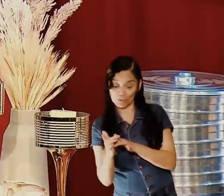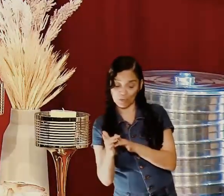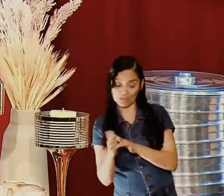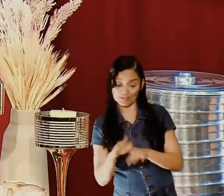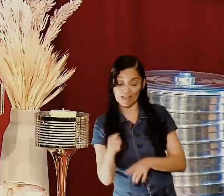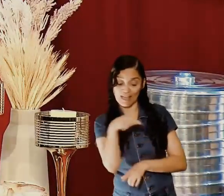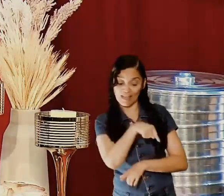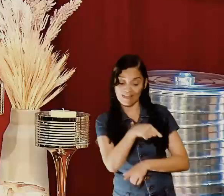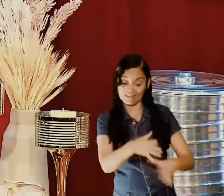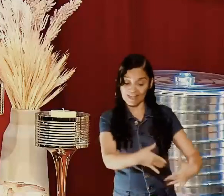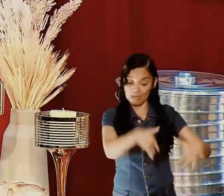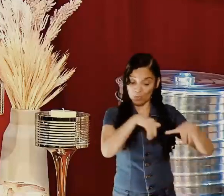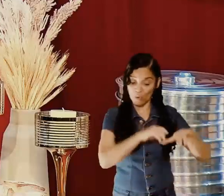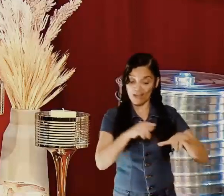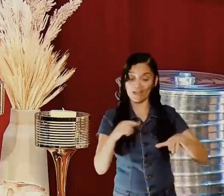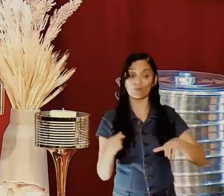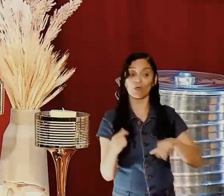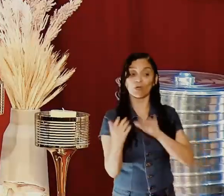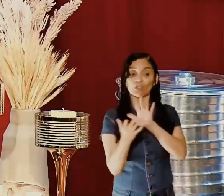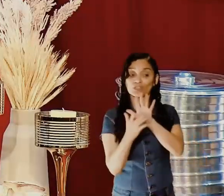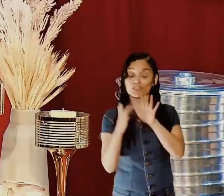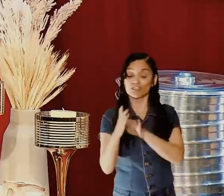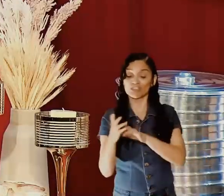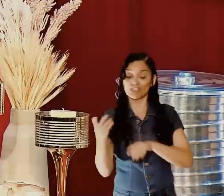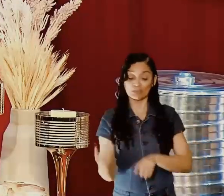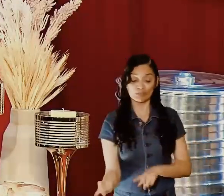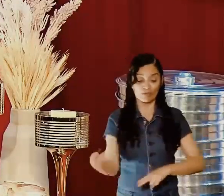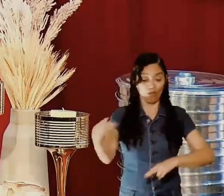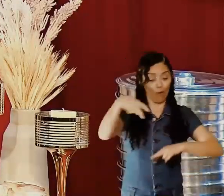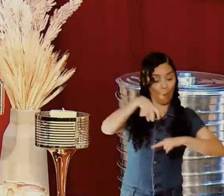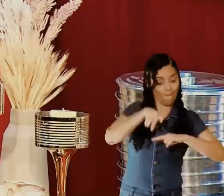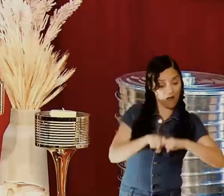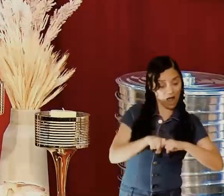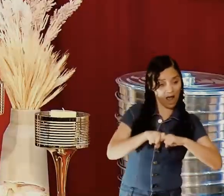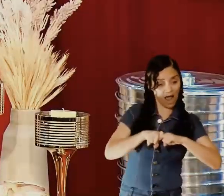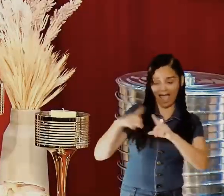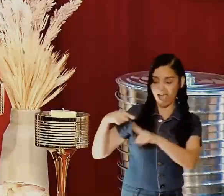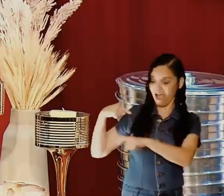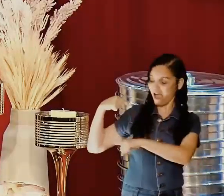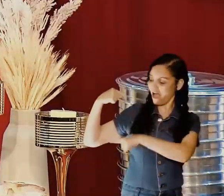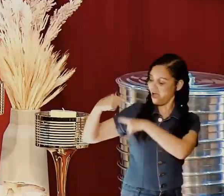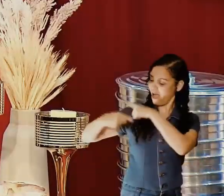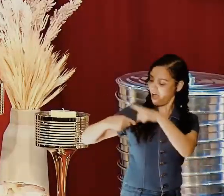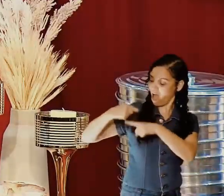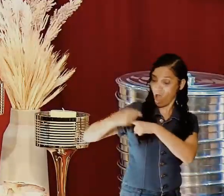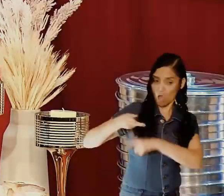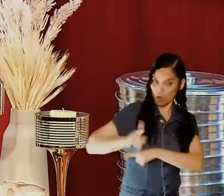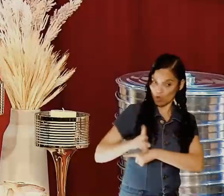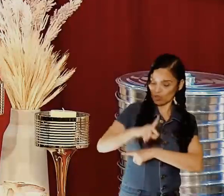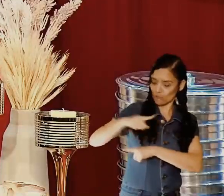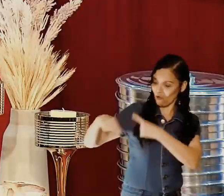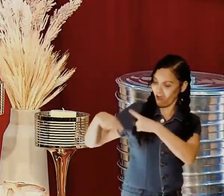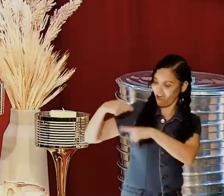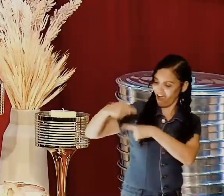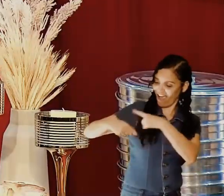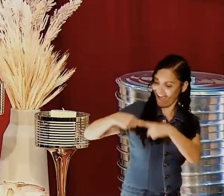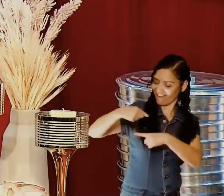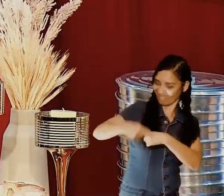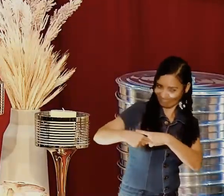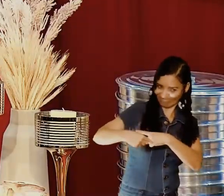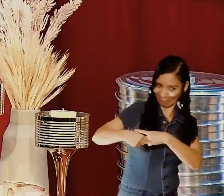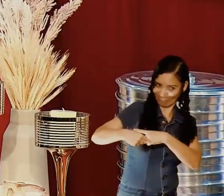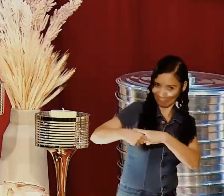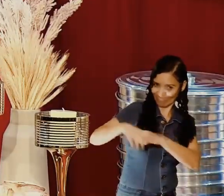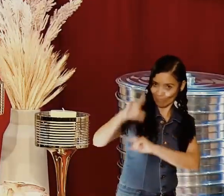palavra é poderosa. Você saber que você está debaixo do zelo do Senhor. O zelo do Senhor está